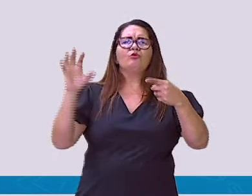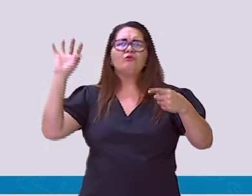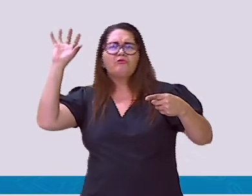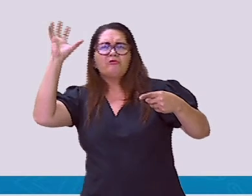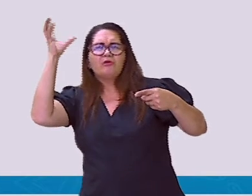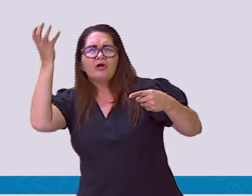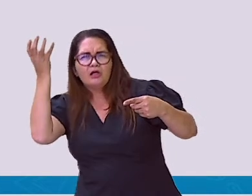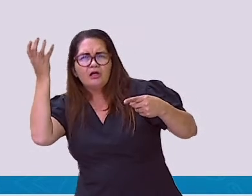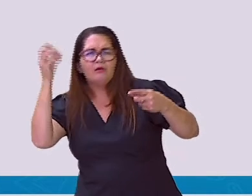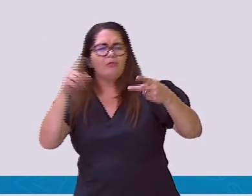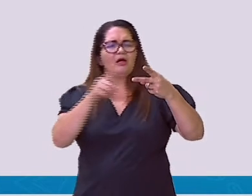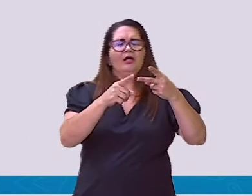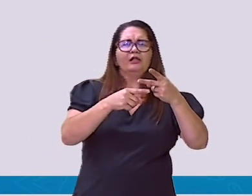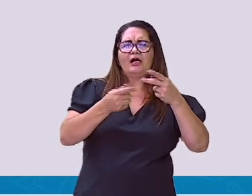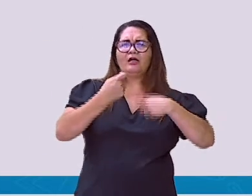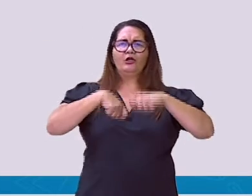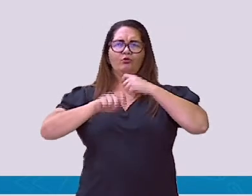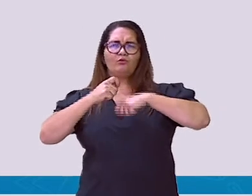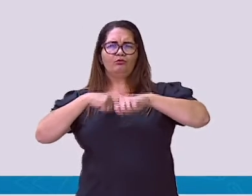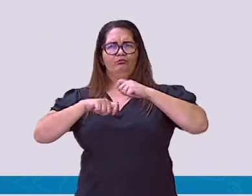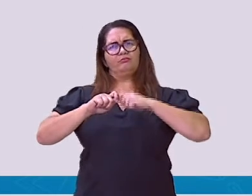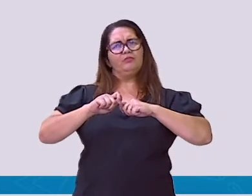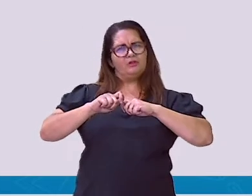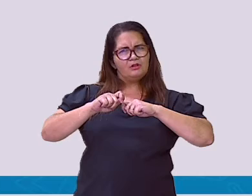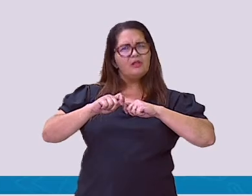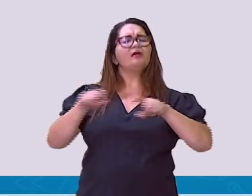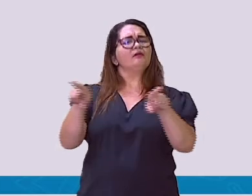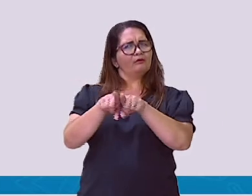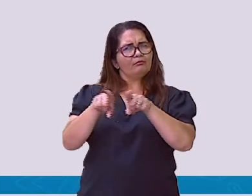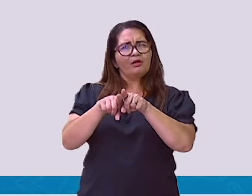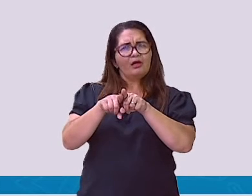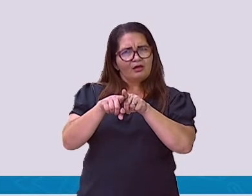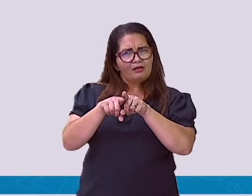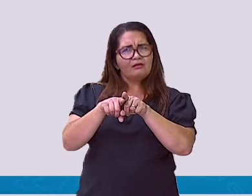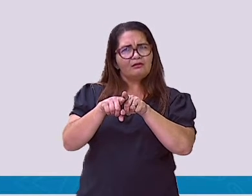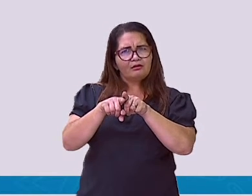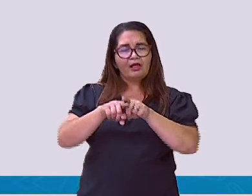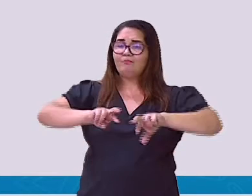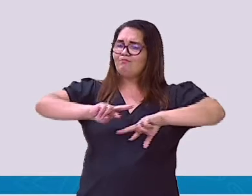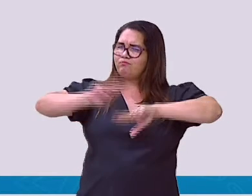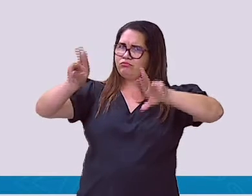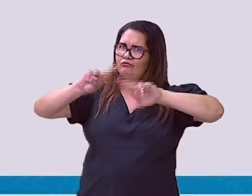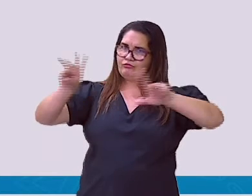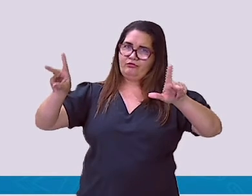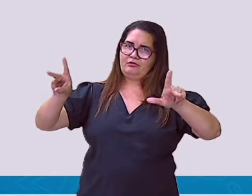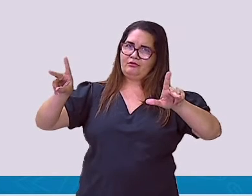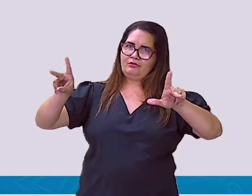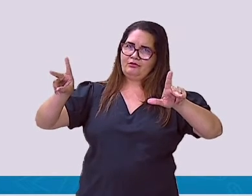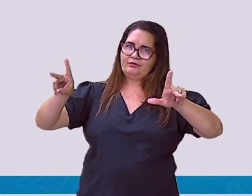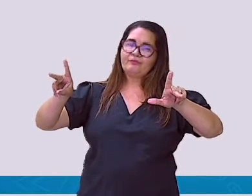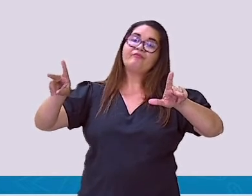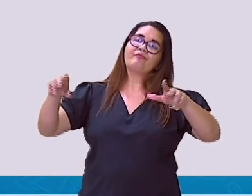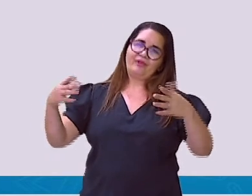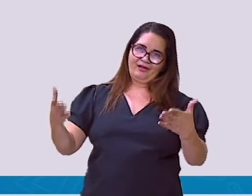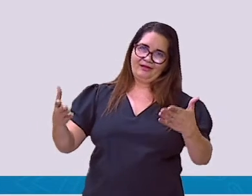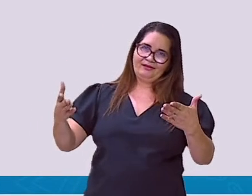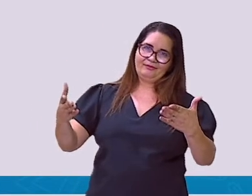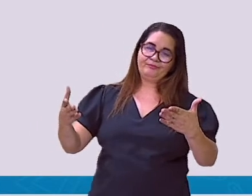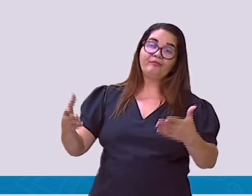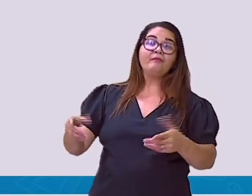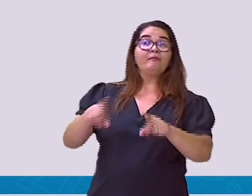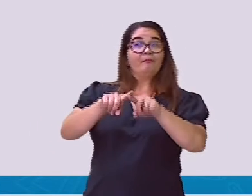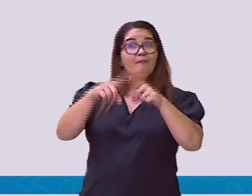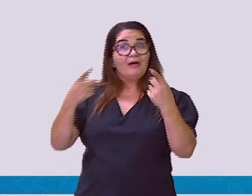tão romântica assim, não. A grande verdade é que eu estou dizendo que o clima